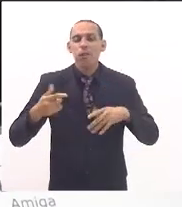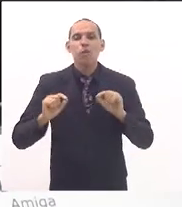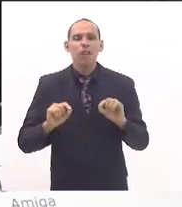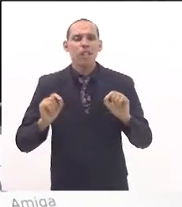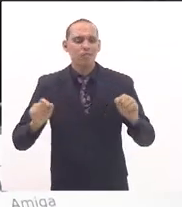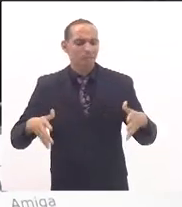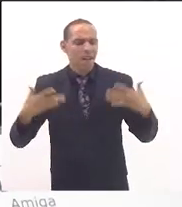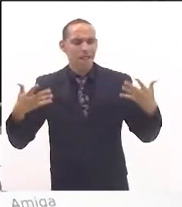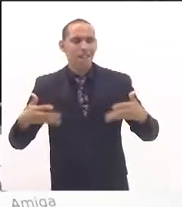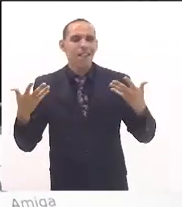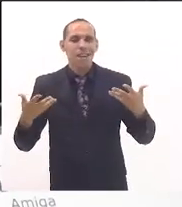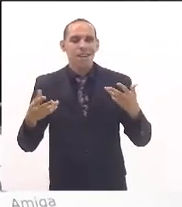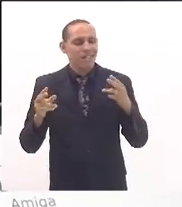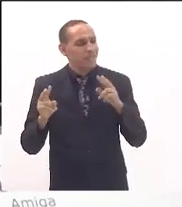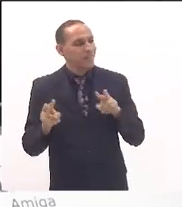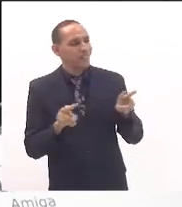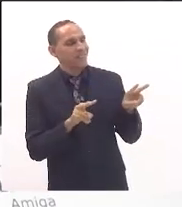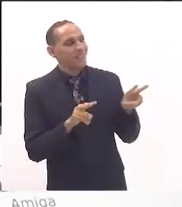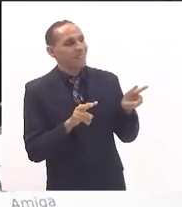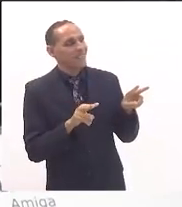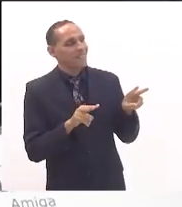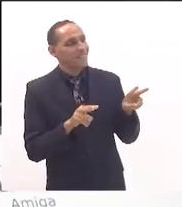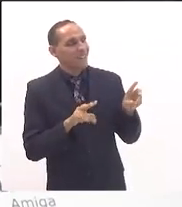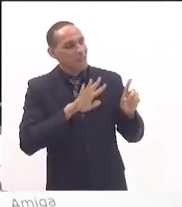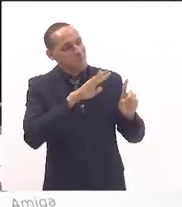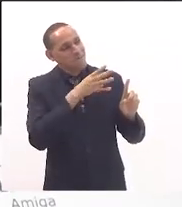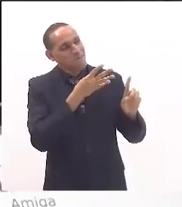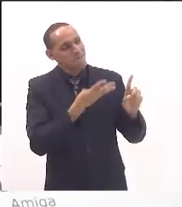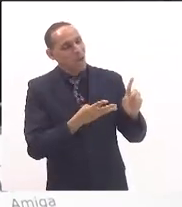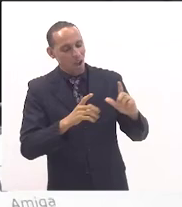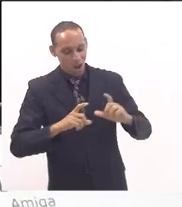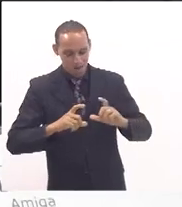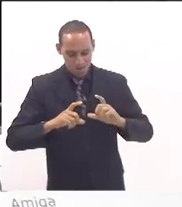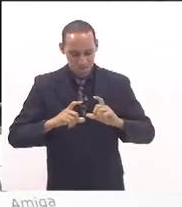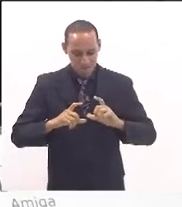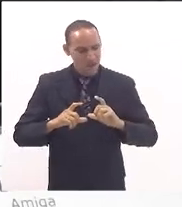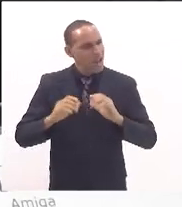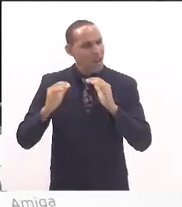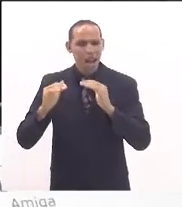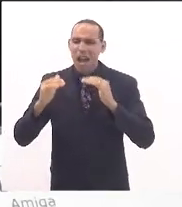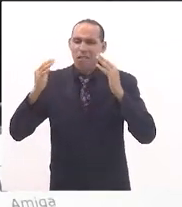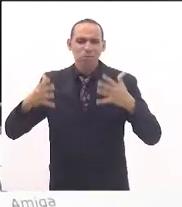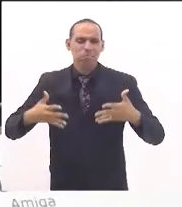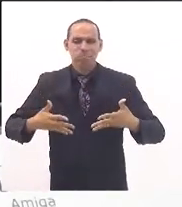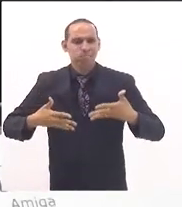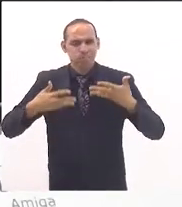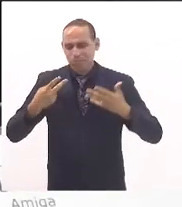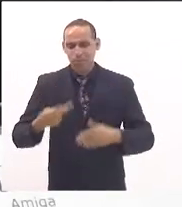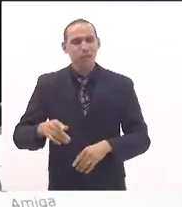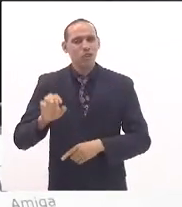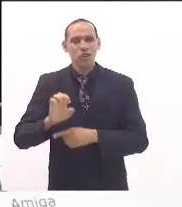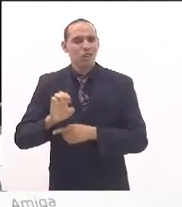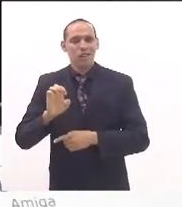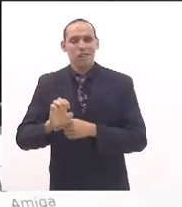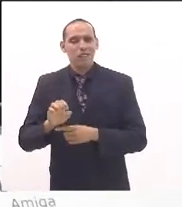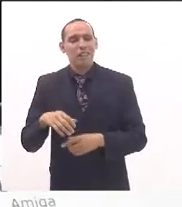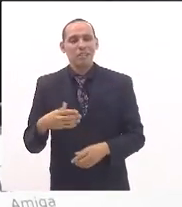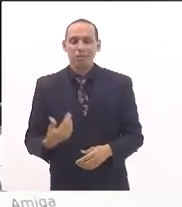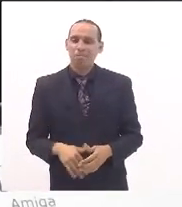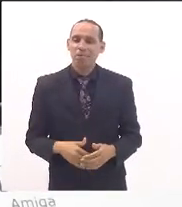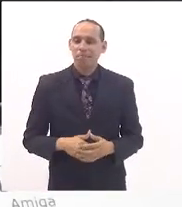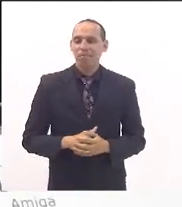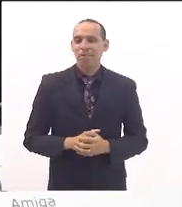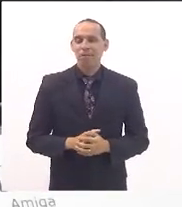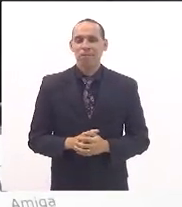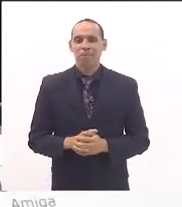grande alegria que é vela recebendo essa comenda maior Hari ou Maria do Estado do Rio de Janeiro